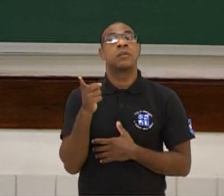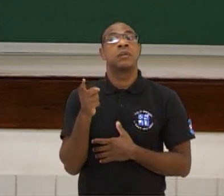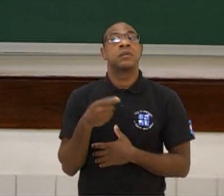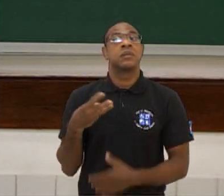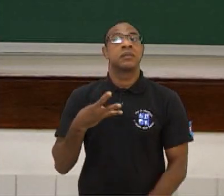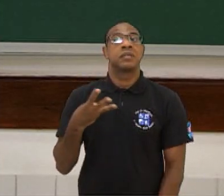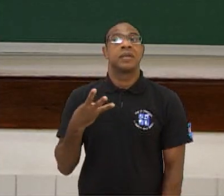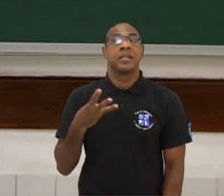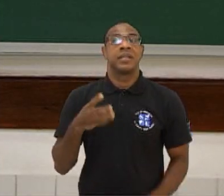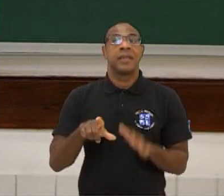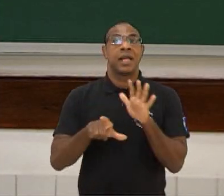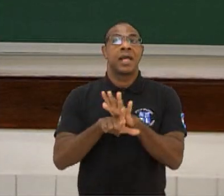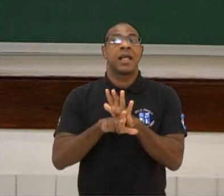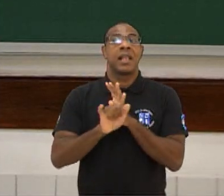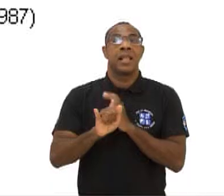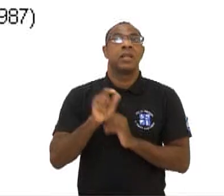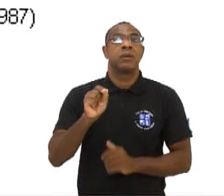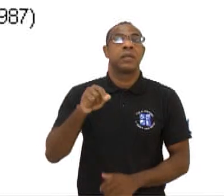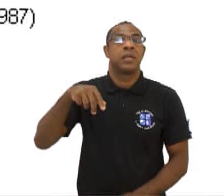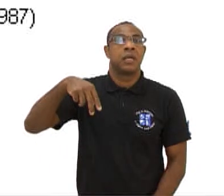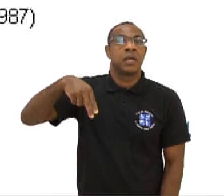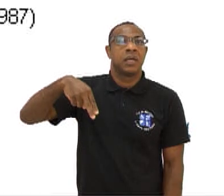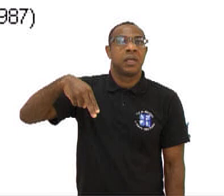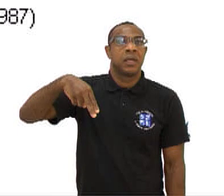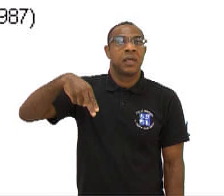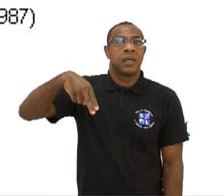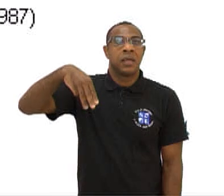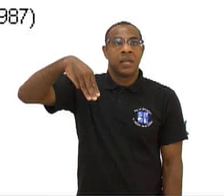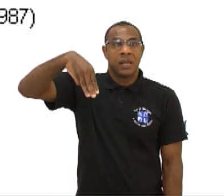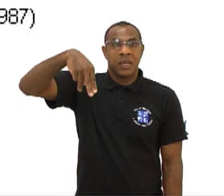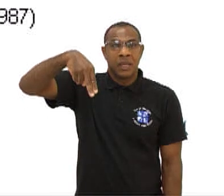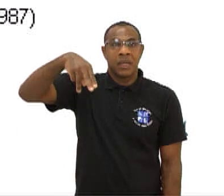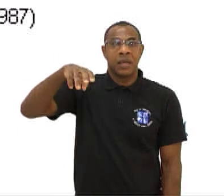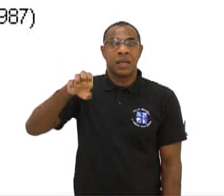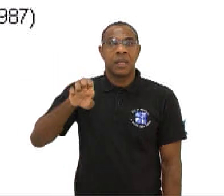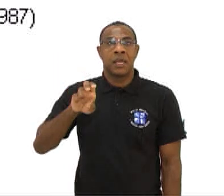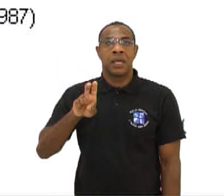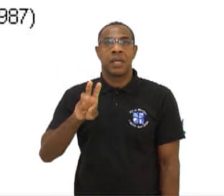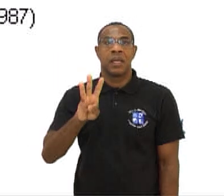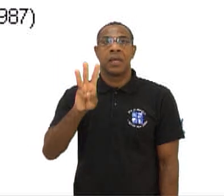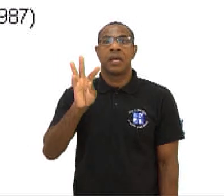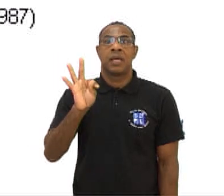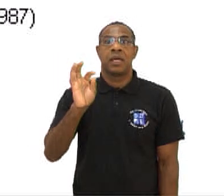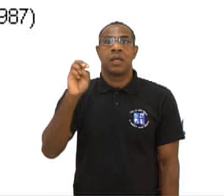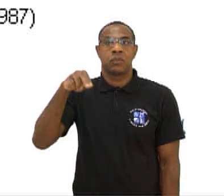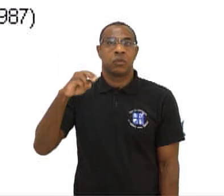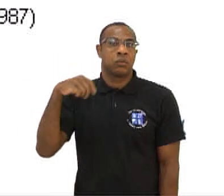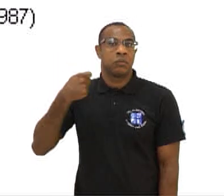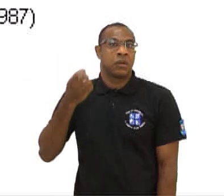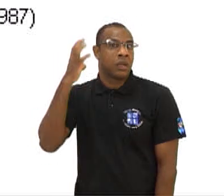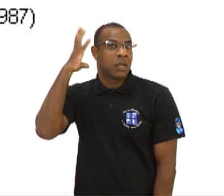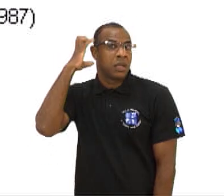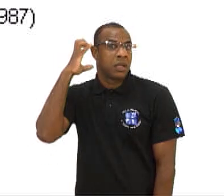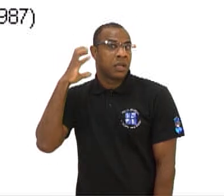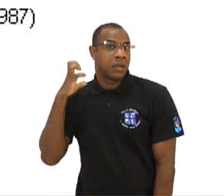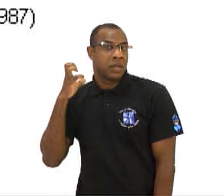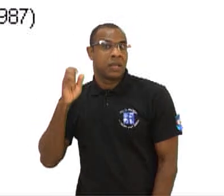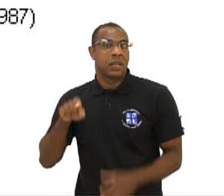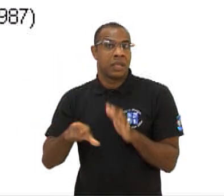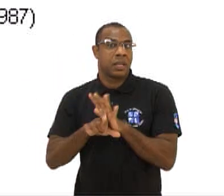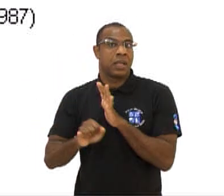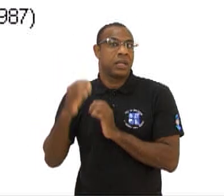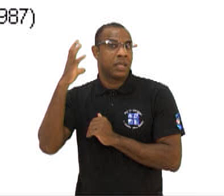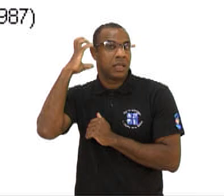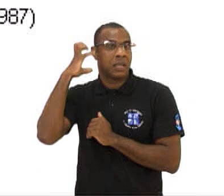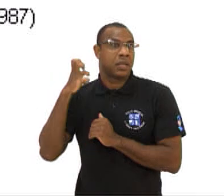né? Nós tínhamos já conversado na aula 32 sobre a terceira lei e quando a gente fala em lei de Newton é muito comum a gente